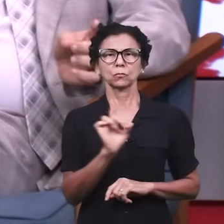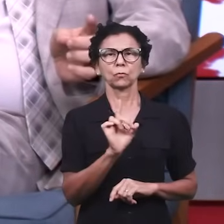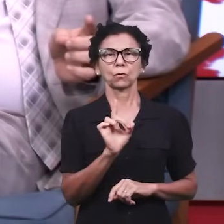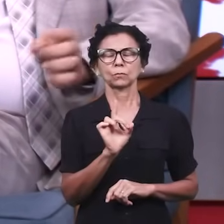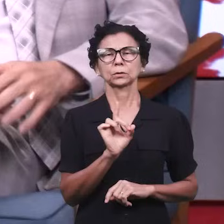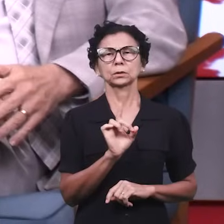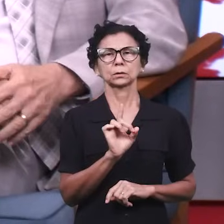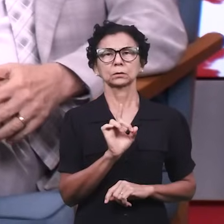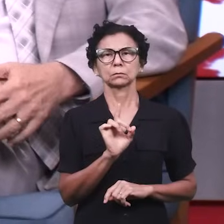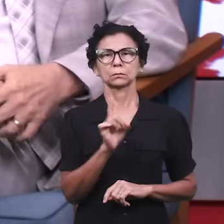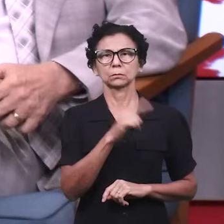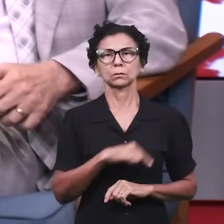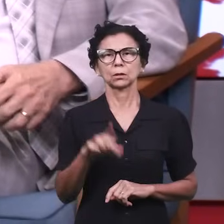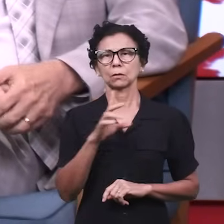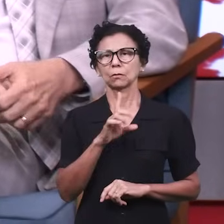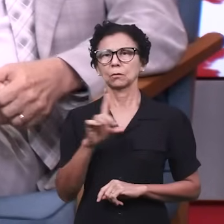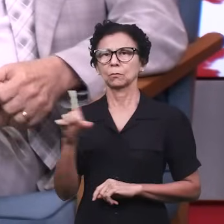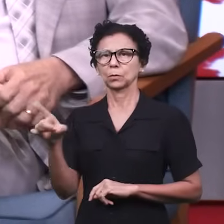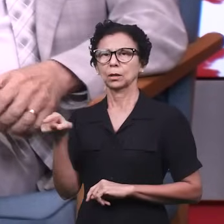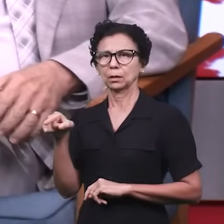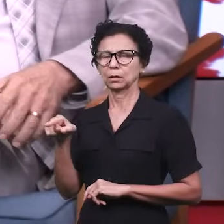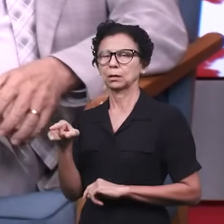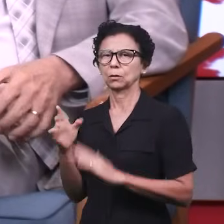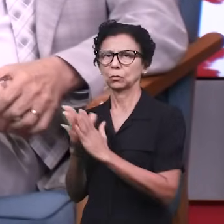de despedida,